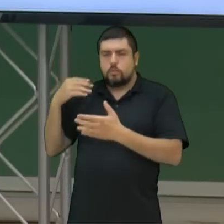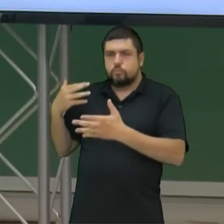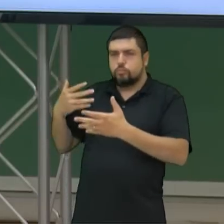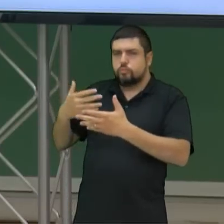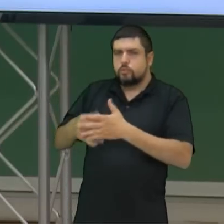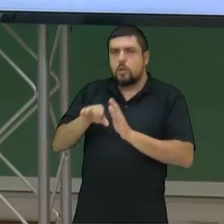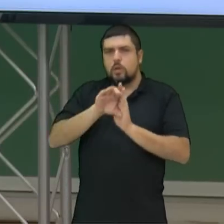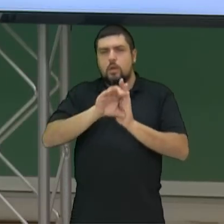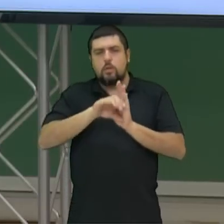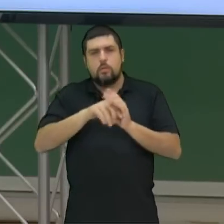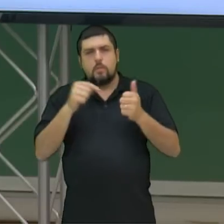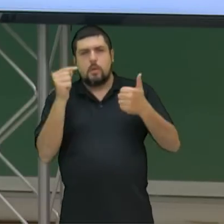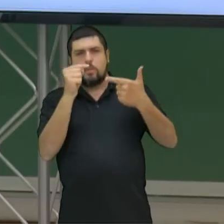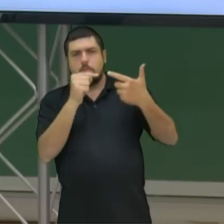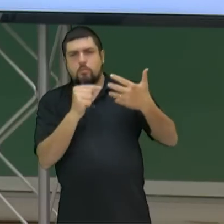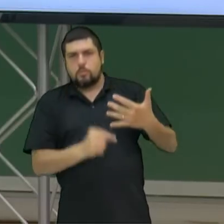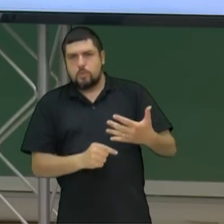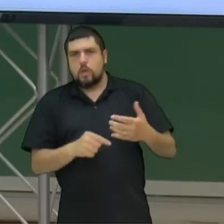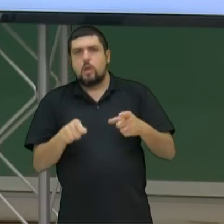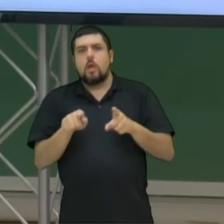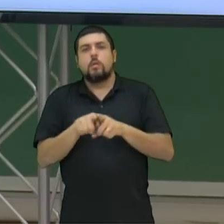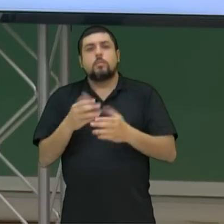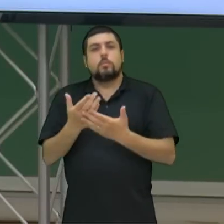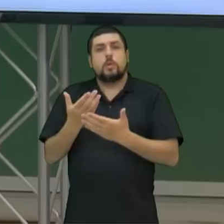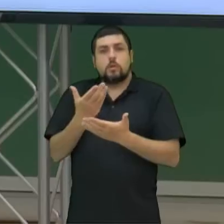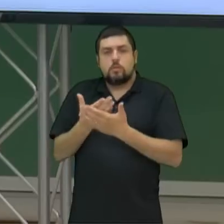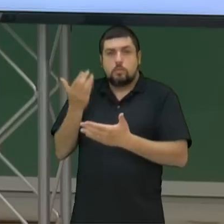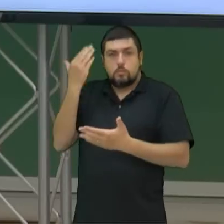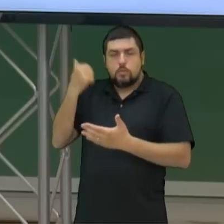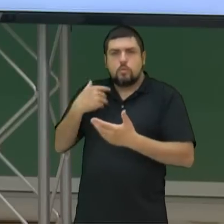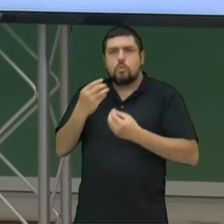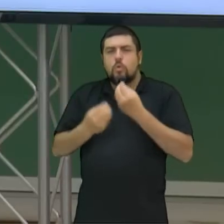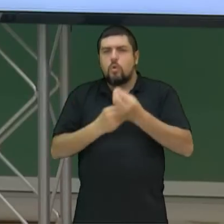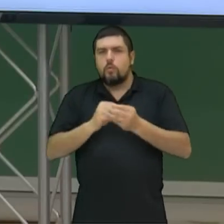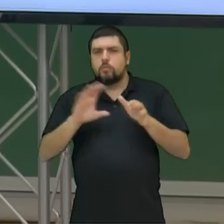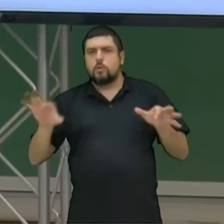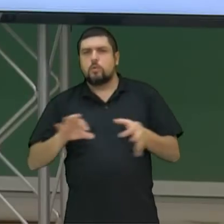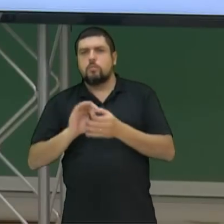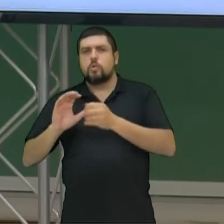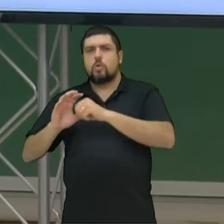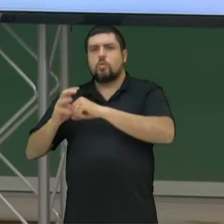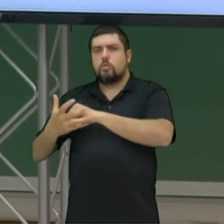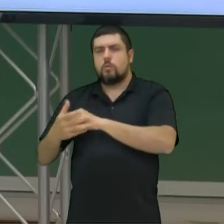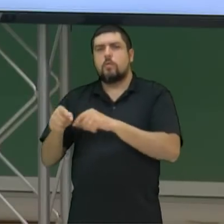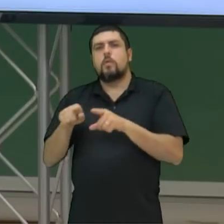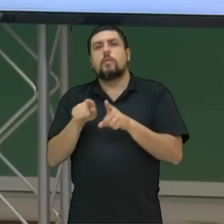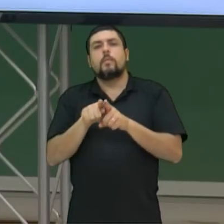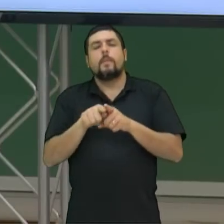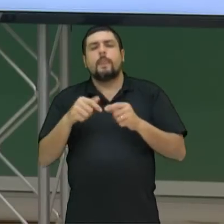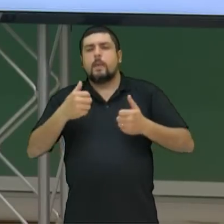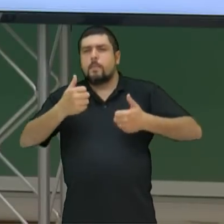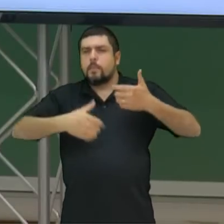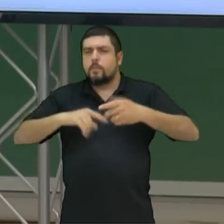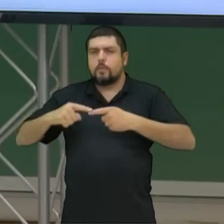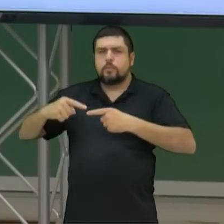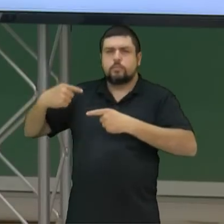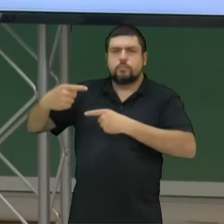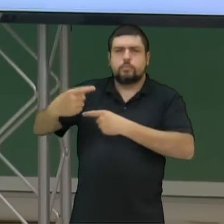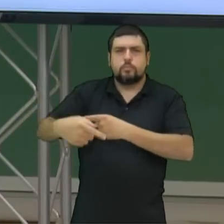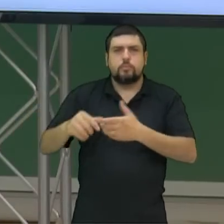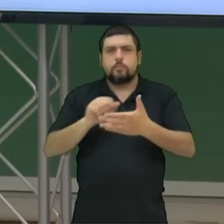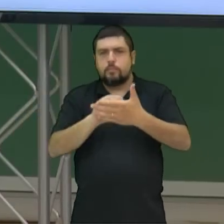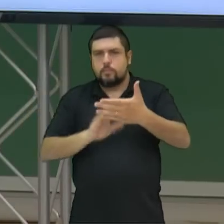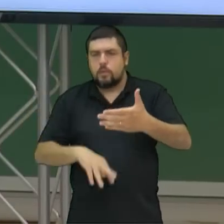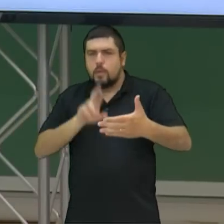esses conceitos. Hoje a gente vai unir eles, tentar relacionar aqui com o Covid e lá no final a gente vai fazer bastante exercício também,